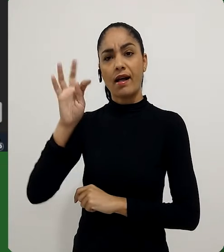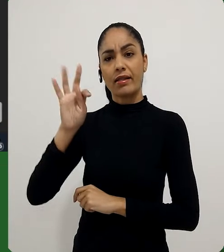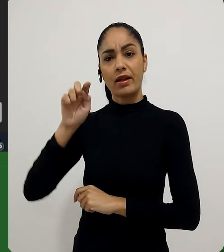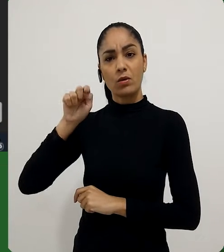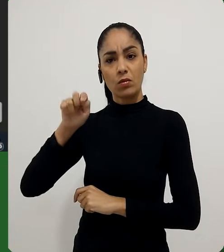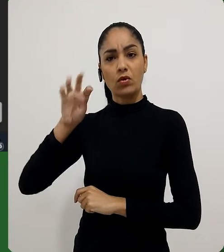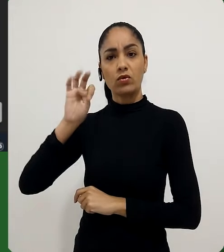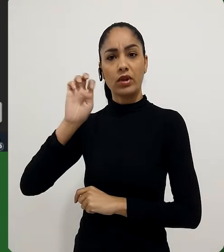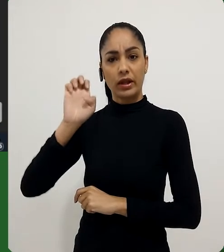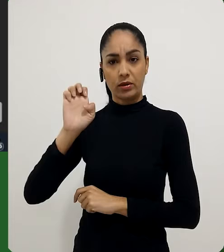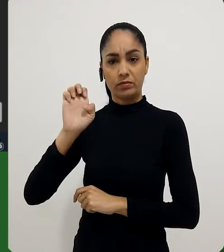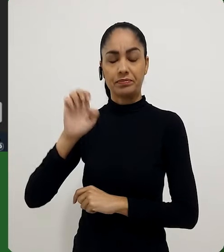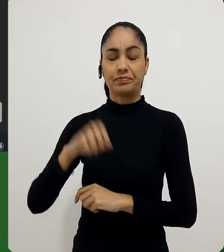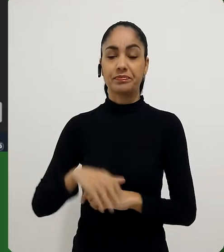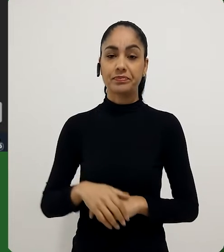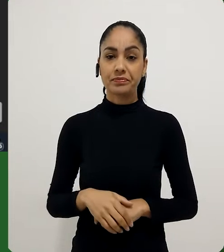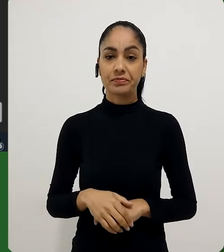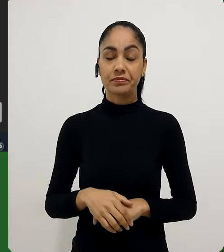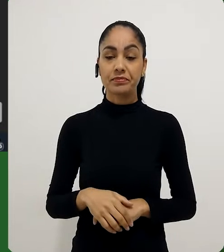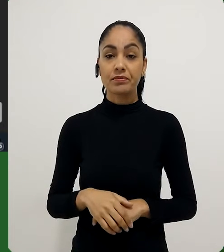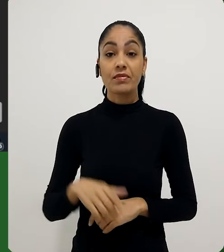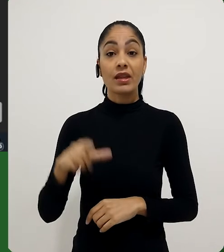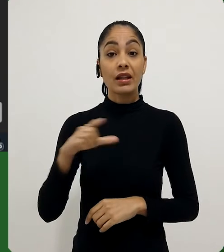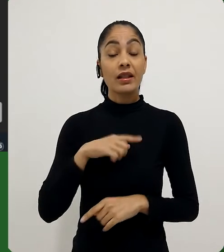é AT.T.